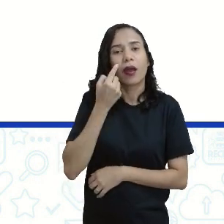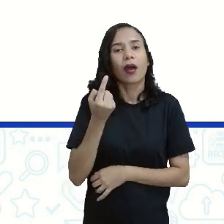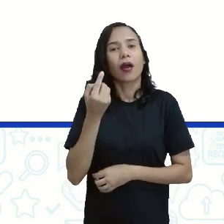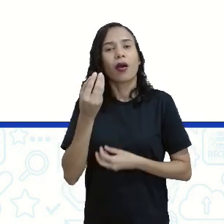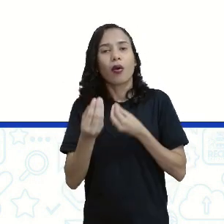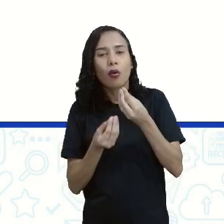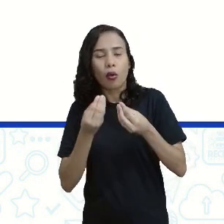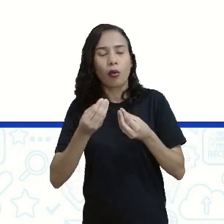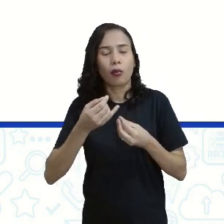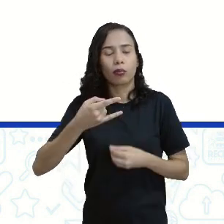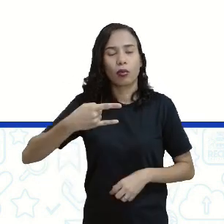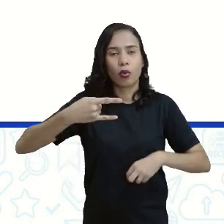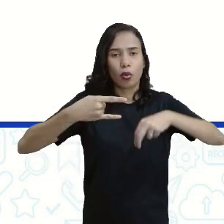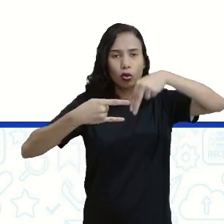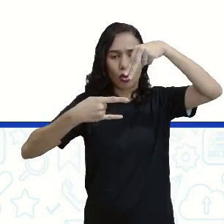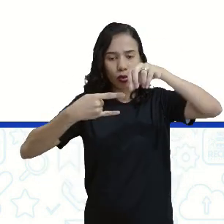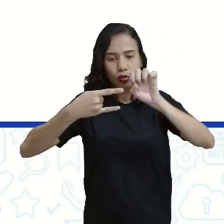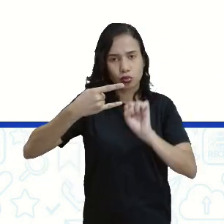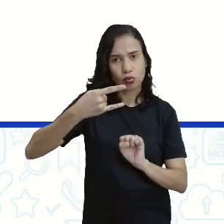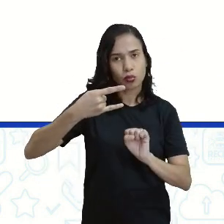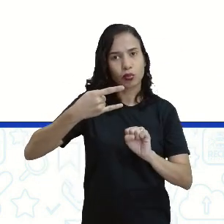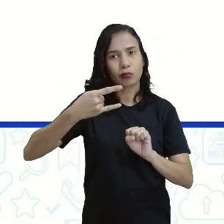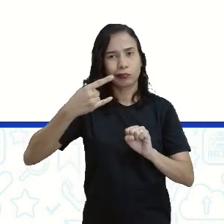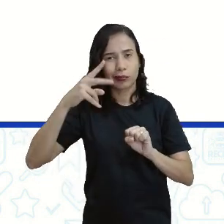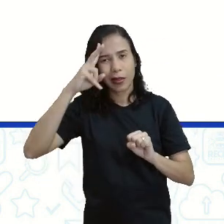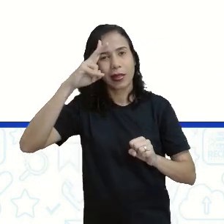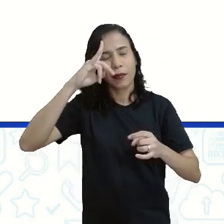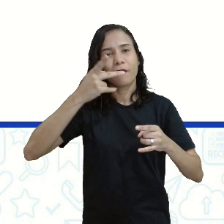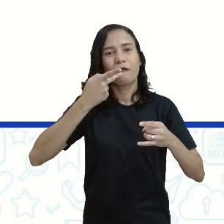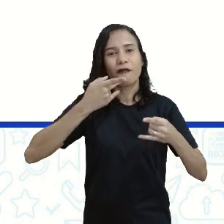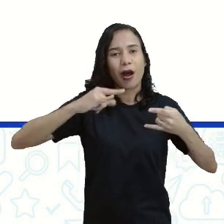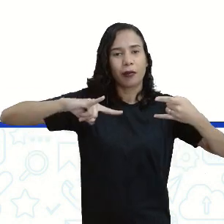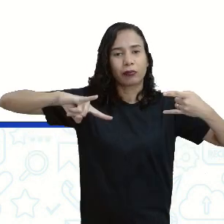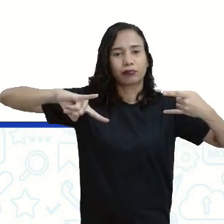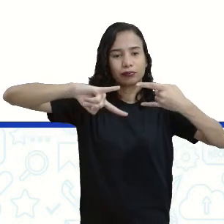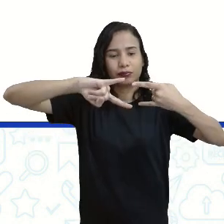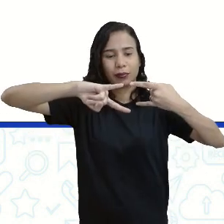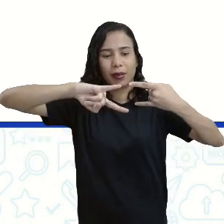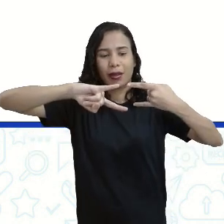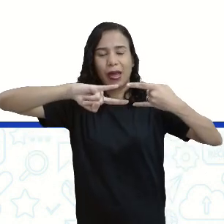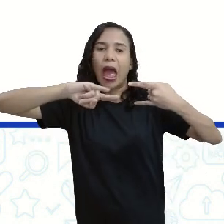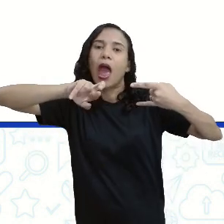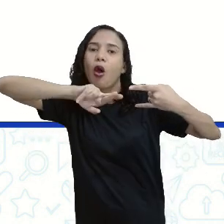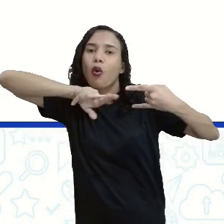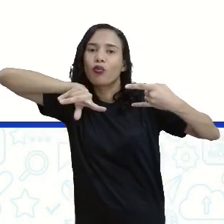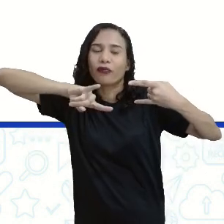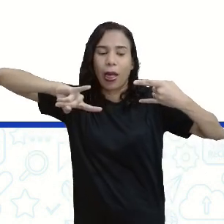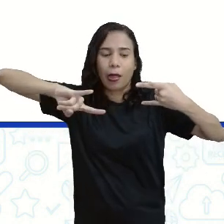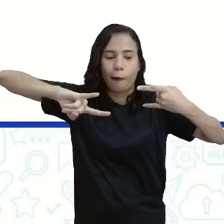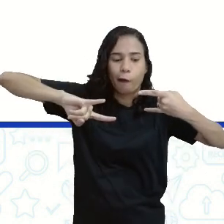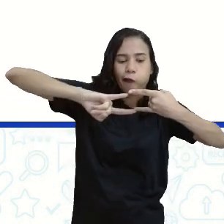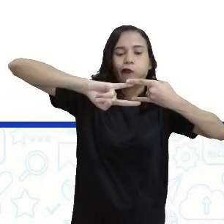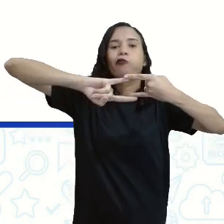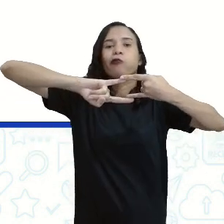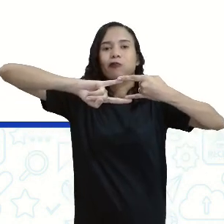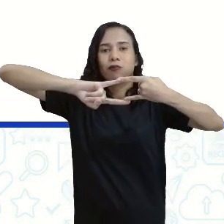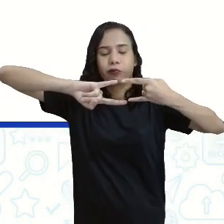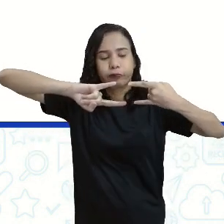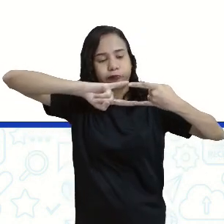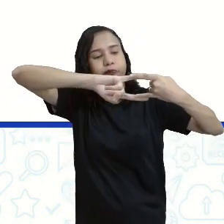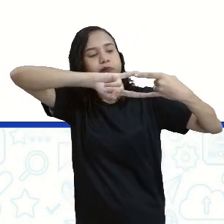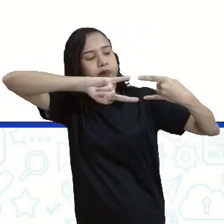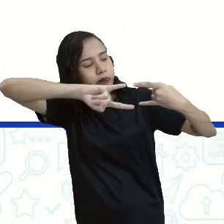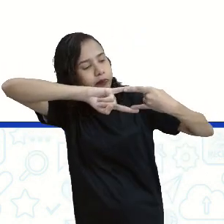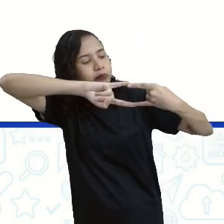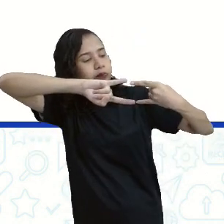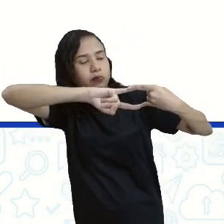né, polo norte e polo sul aí voltado um para o outro, lembra daquela história de os opostos se atraem? Pois é, então vai